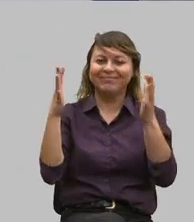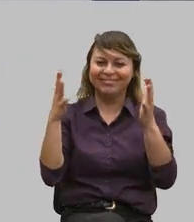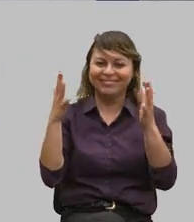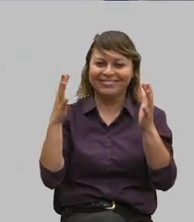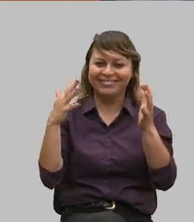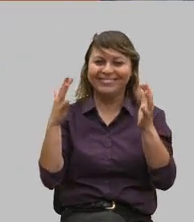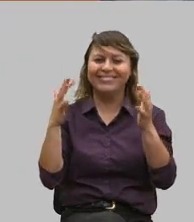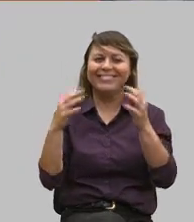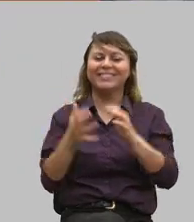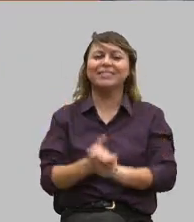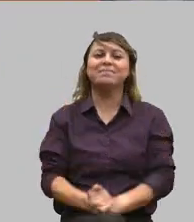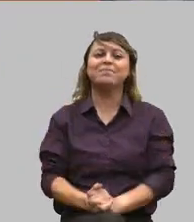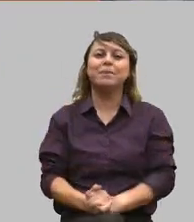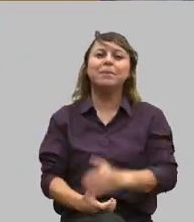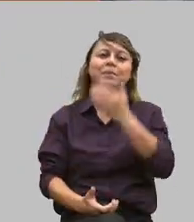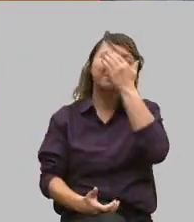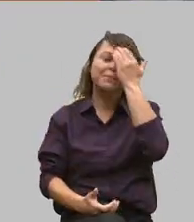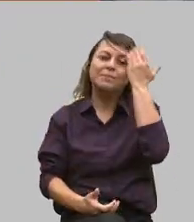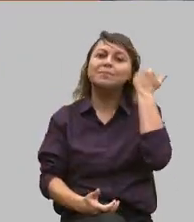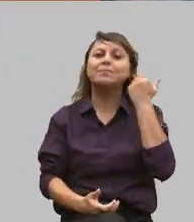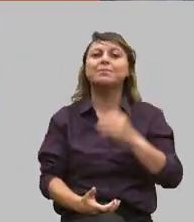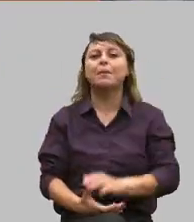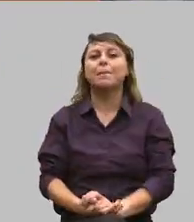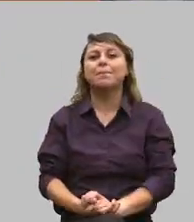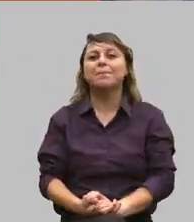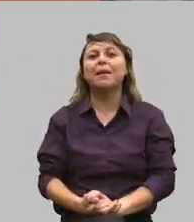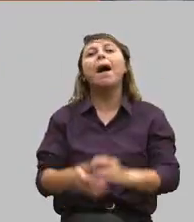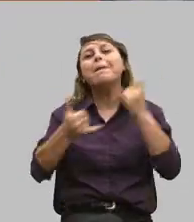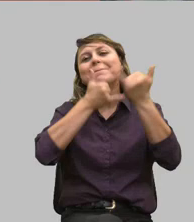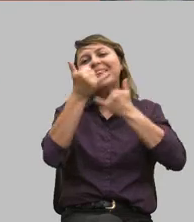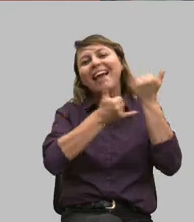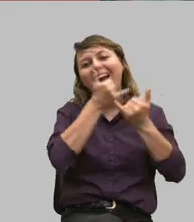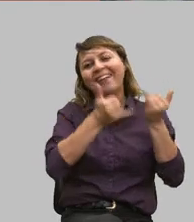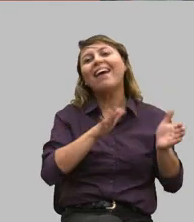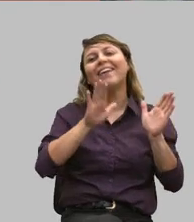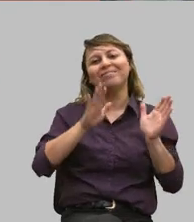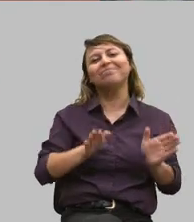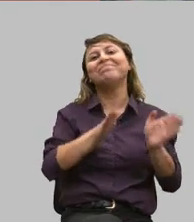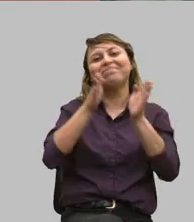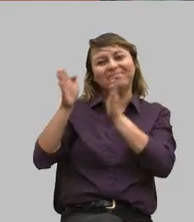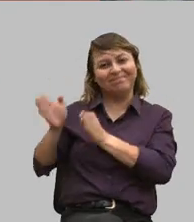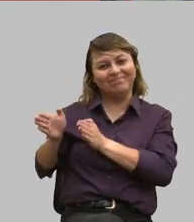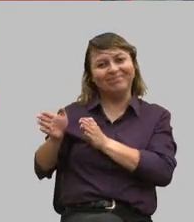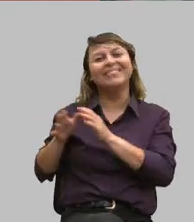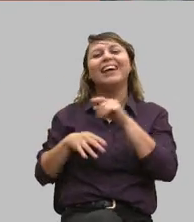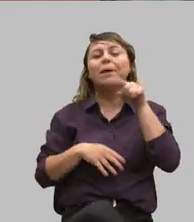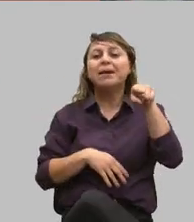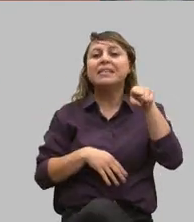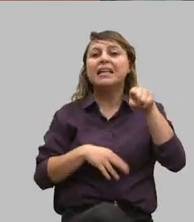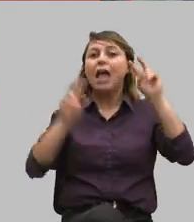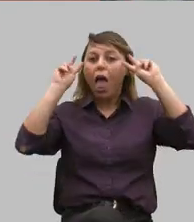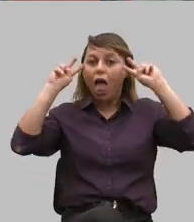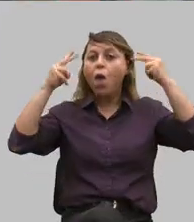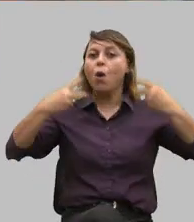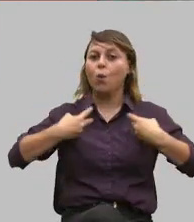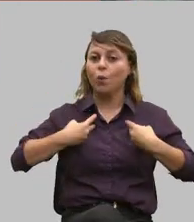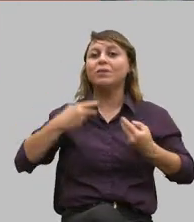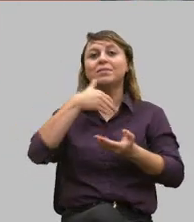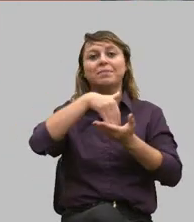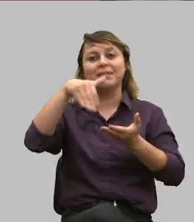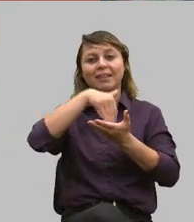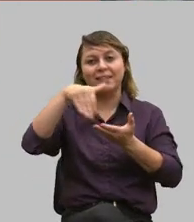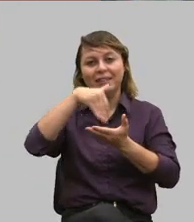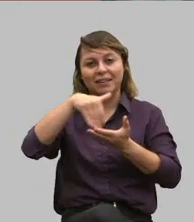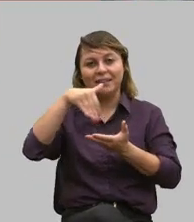secretários mas Brincadeiras à parte mas essa esse reconhecimento ou secretário e Presidente